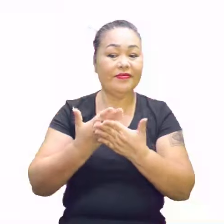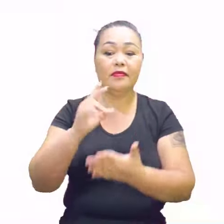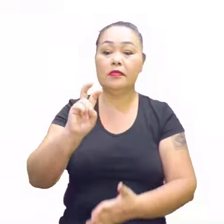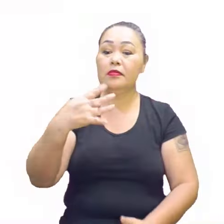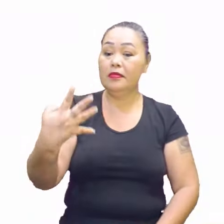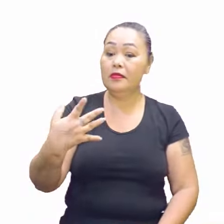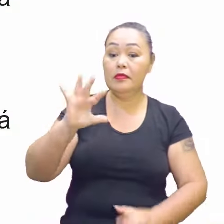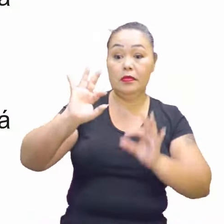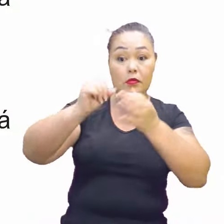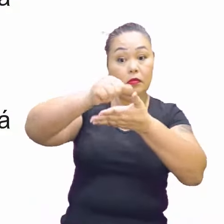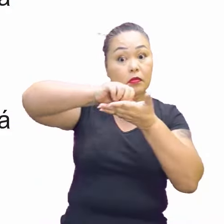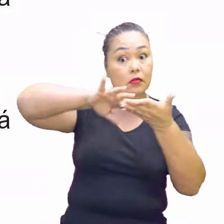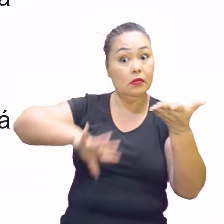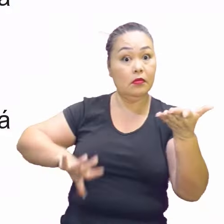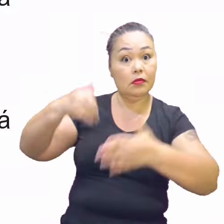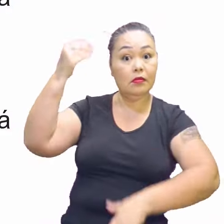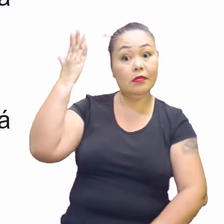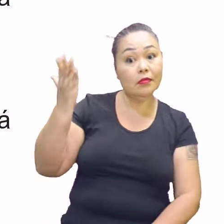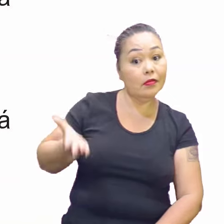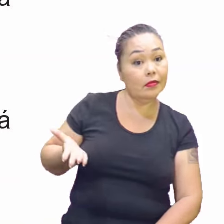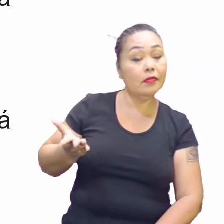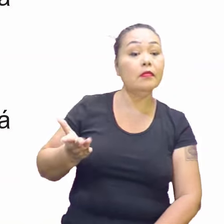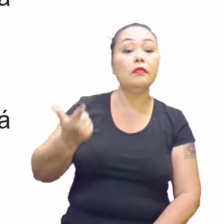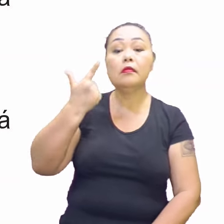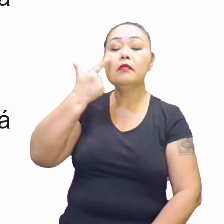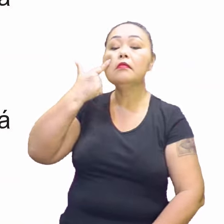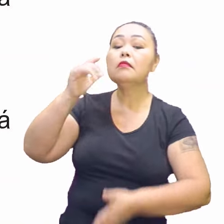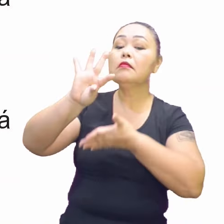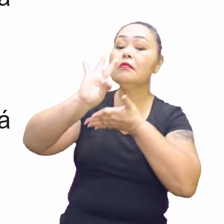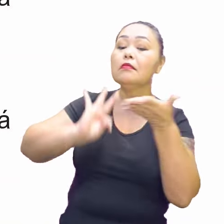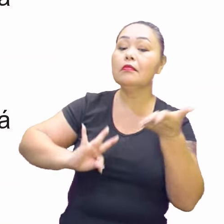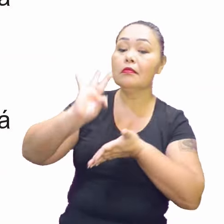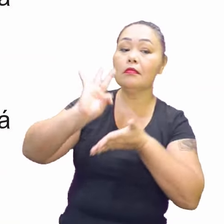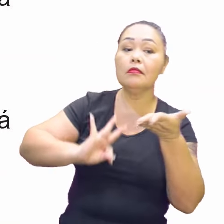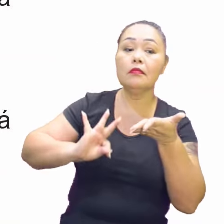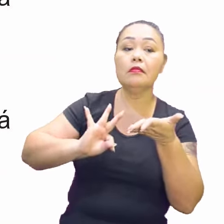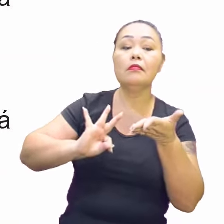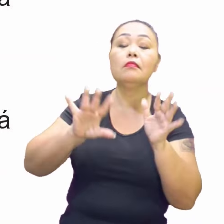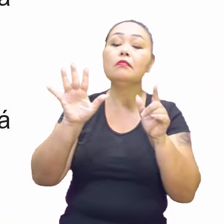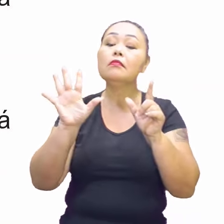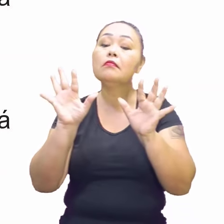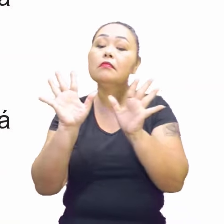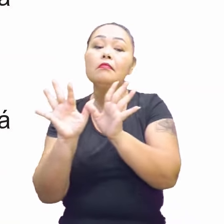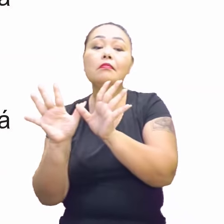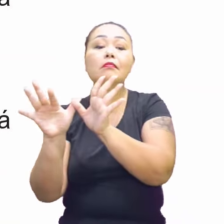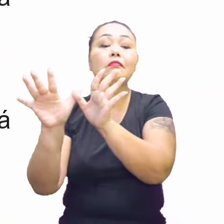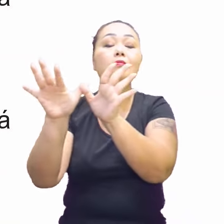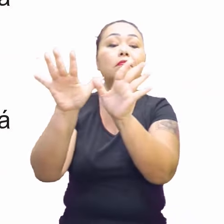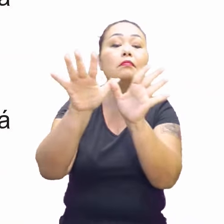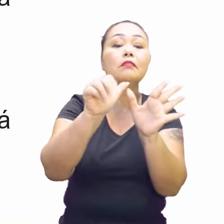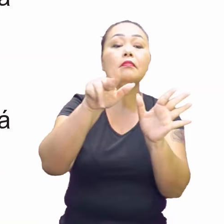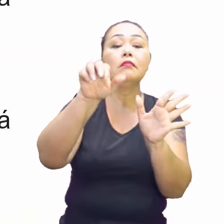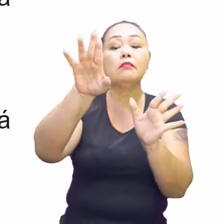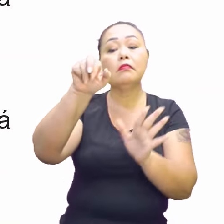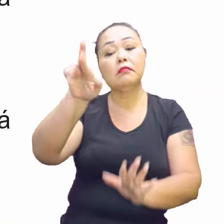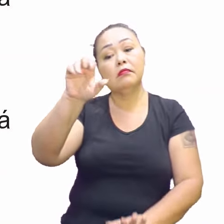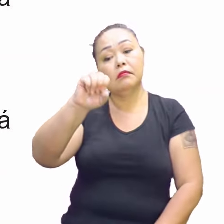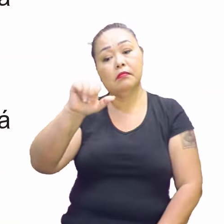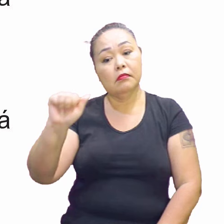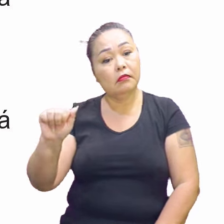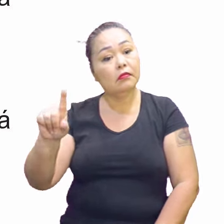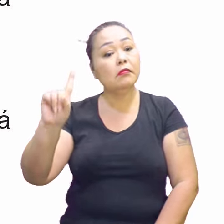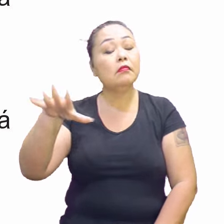com o texto, direto para o texto. Olha o nosso texto aqui. As mariposas, Adoniran